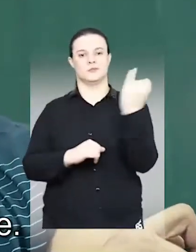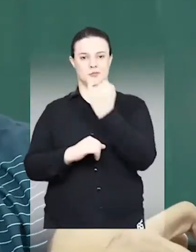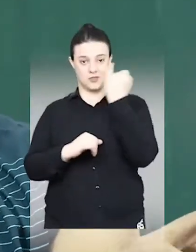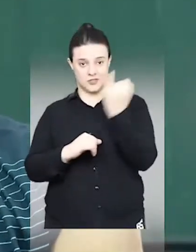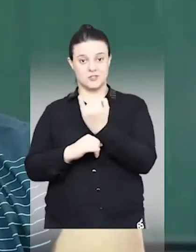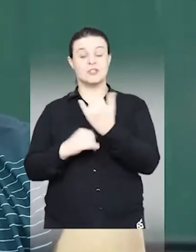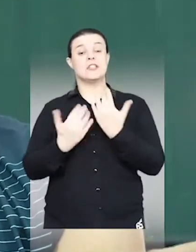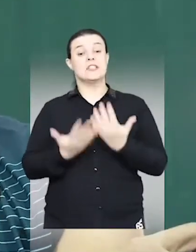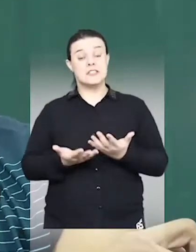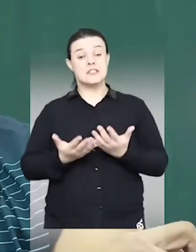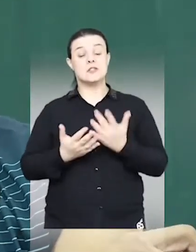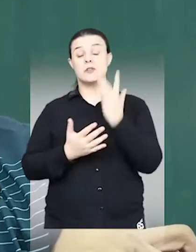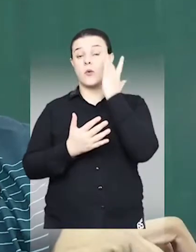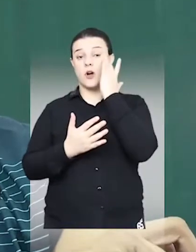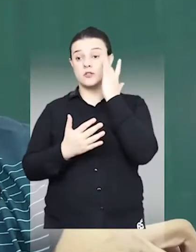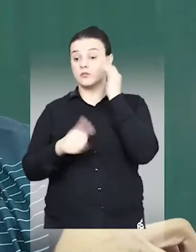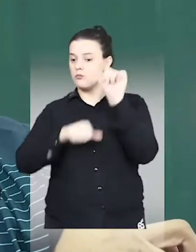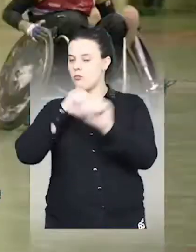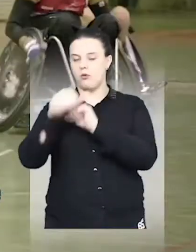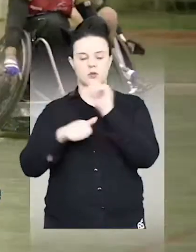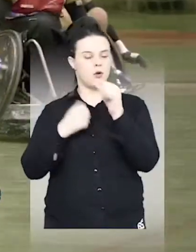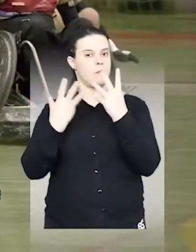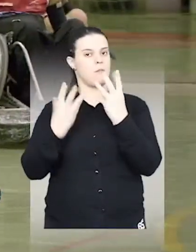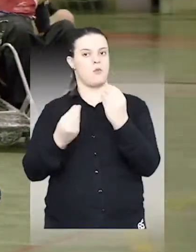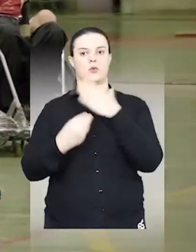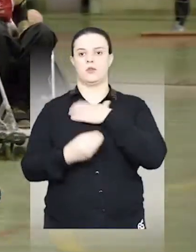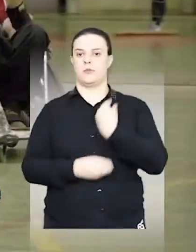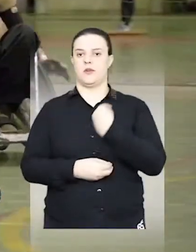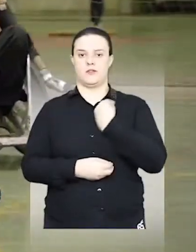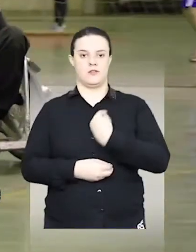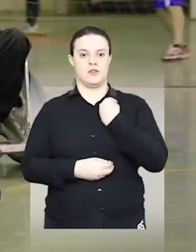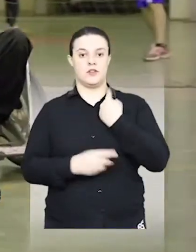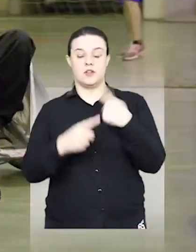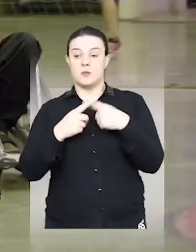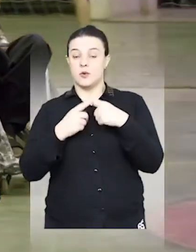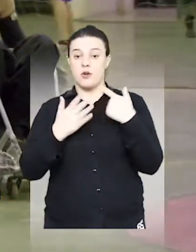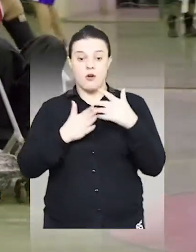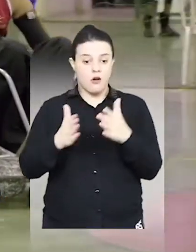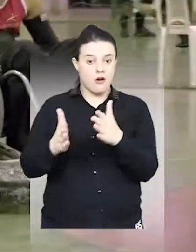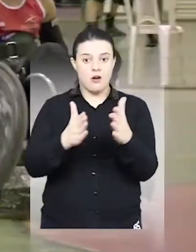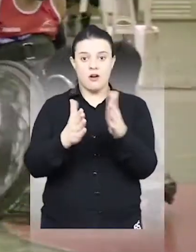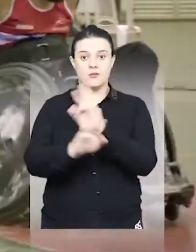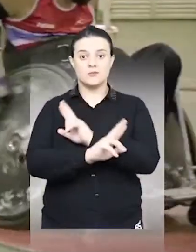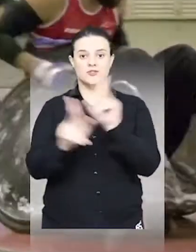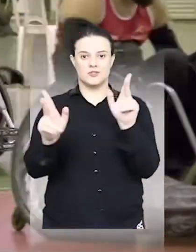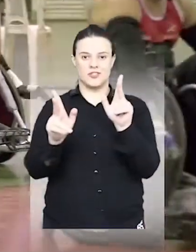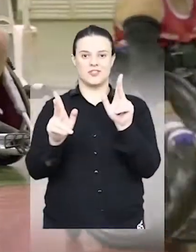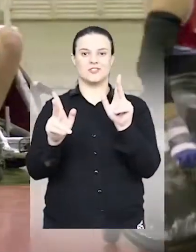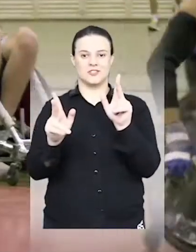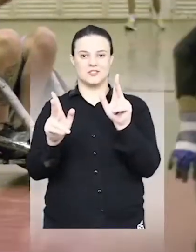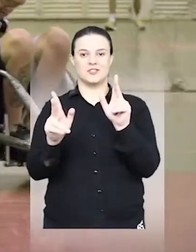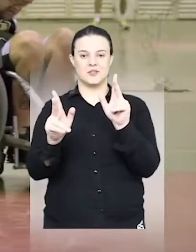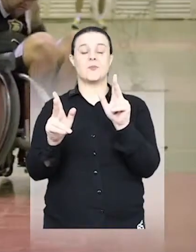modalidade. Então acho que mudou radicalmente porque trouxe um norte diferente